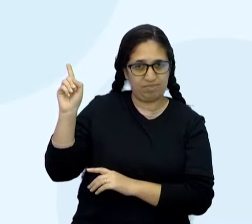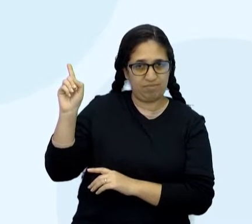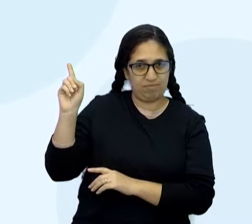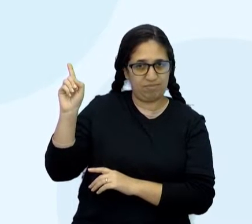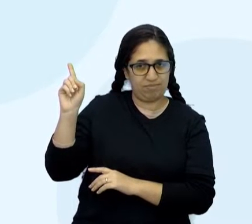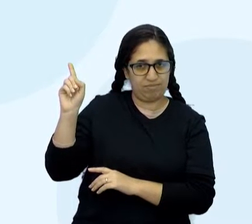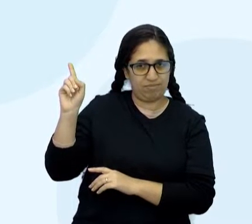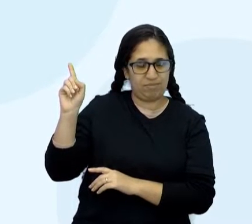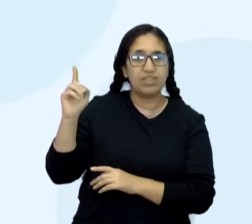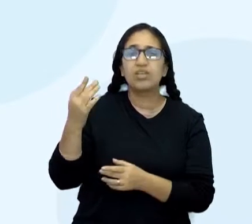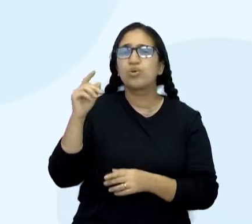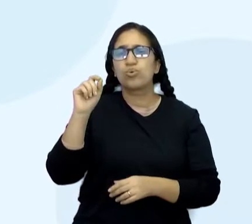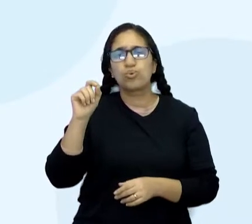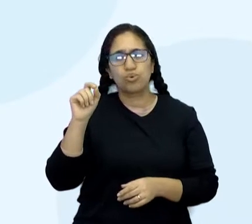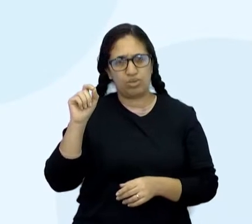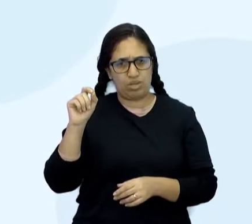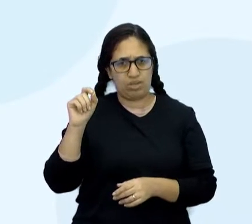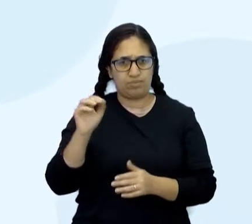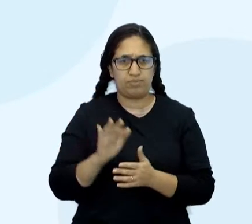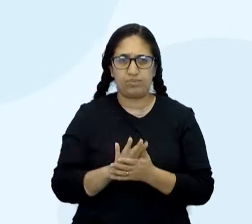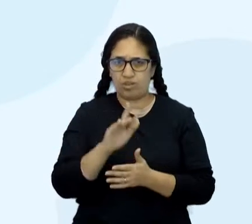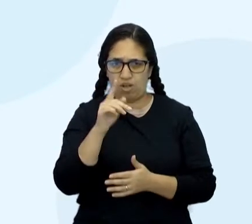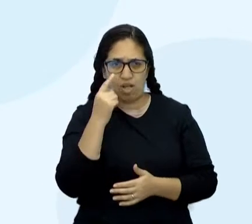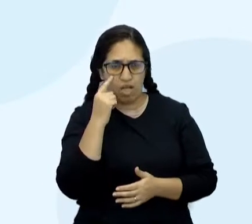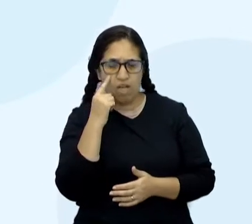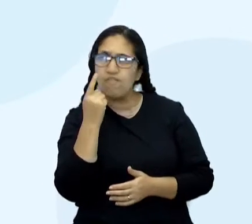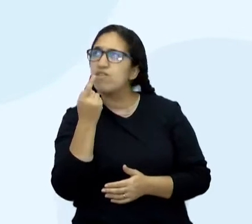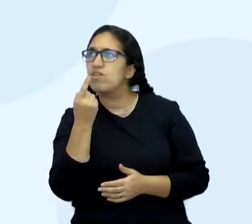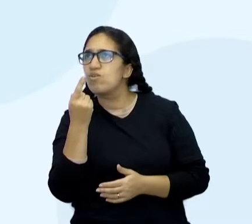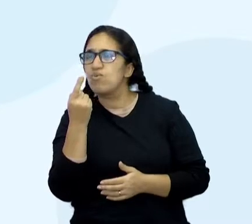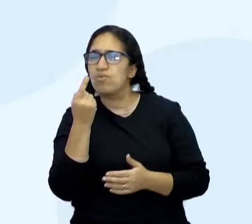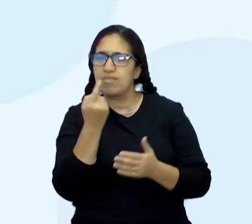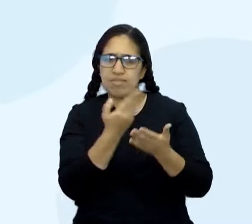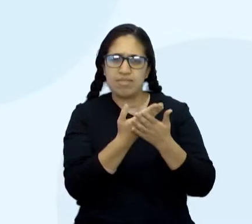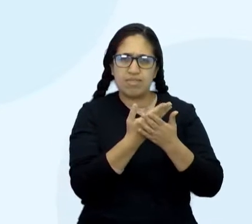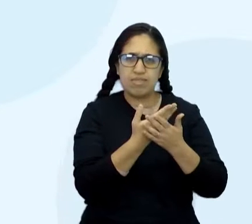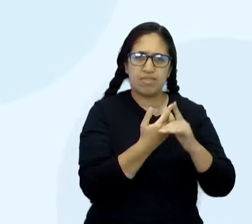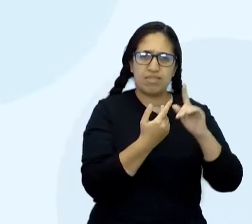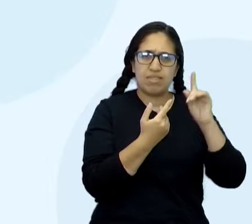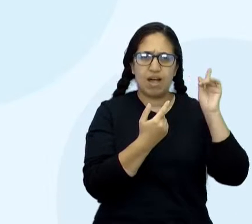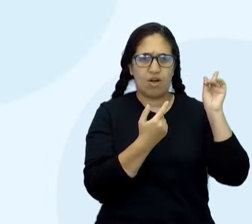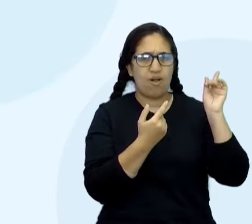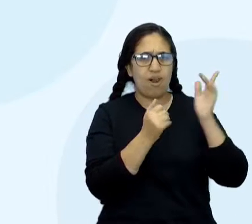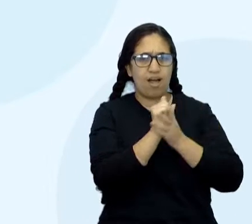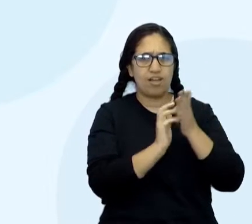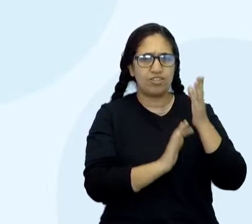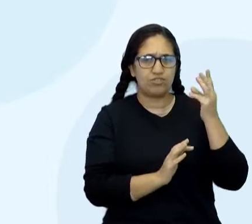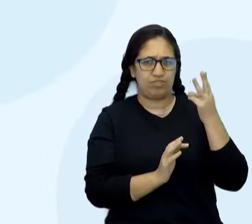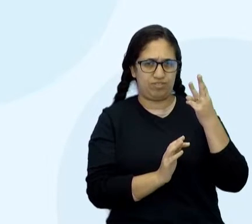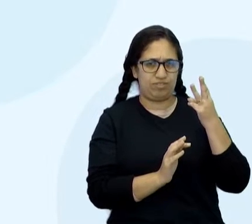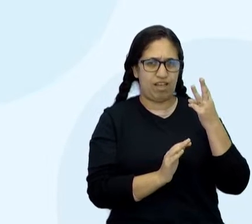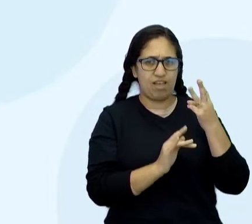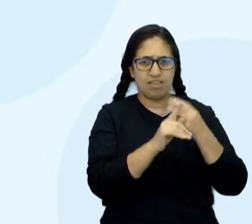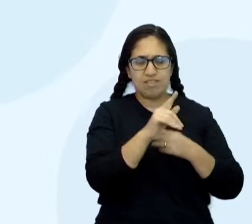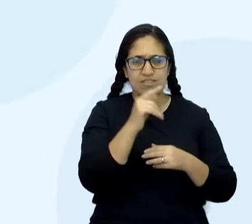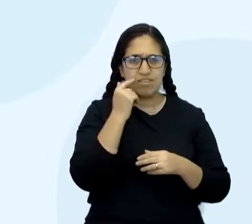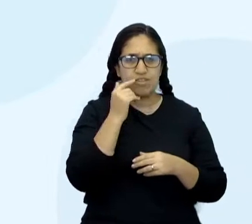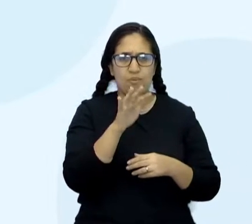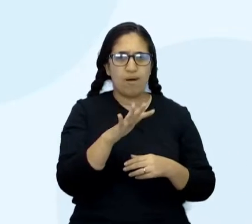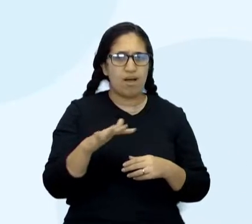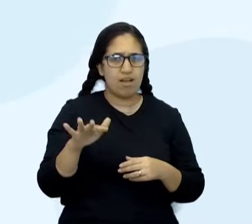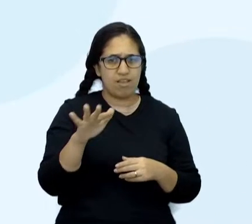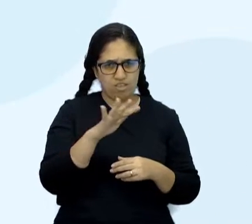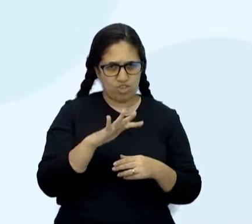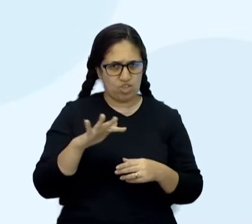elétrica. Então, o que é isso? Ó, se eu tenho, a gente viu na aula final, né, lá da atividade 3, se eu tenho uma região que